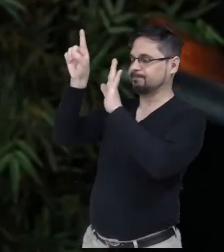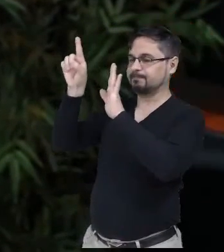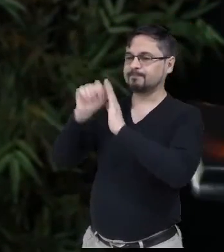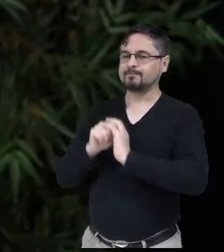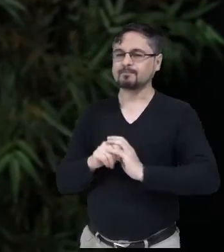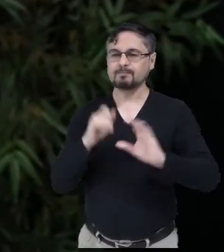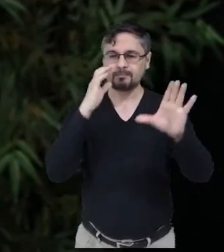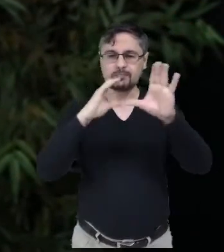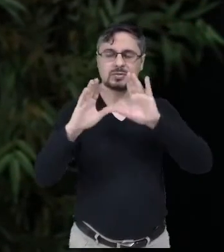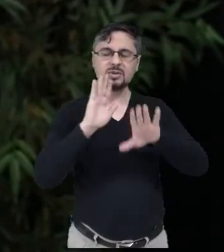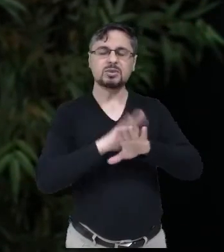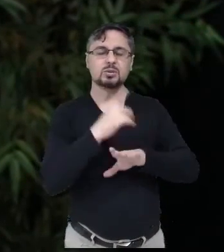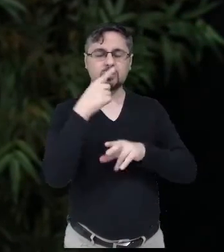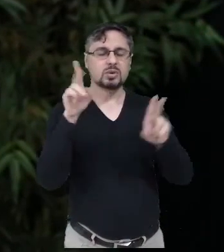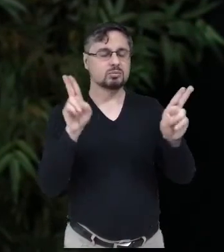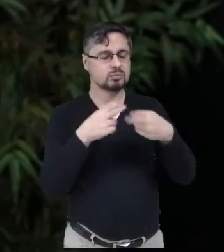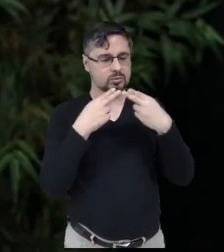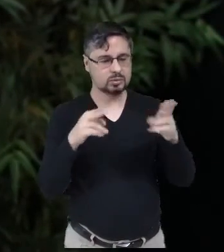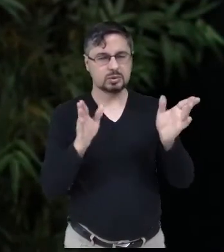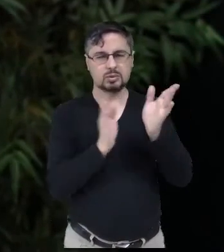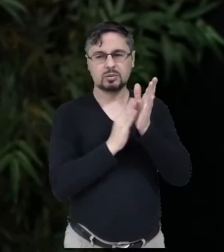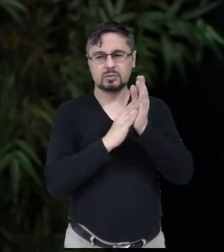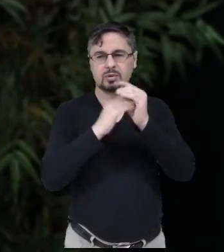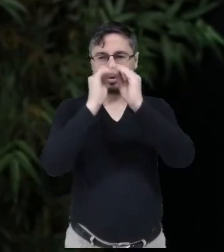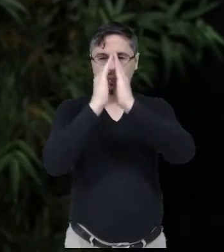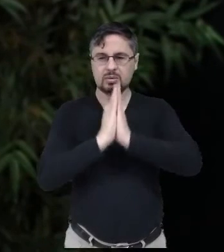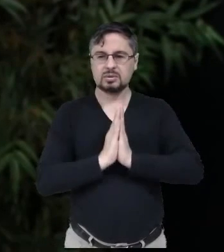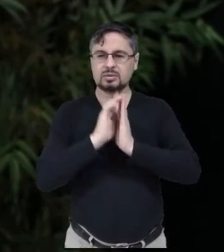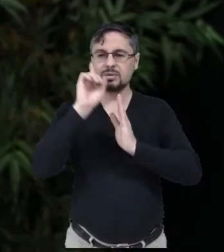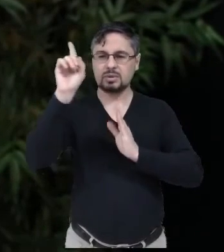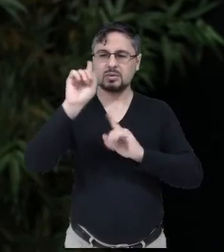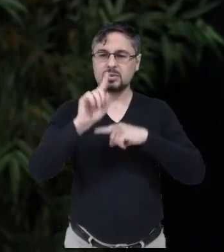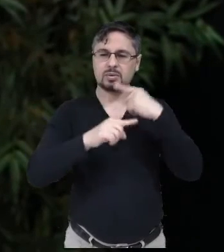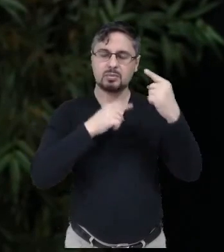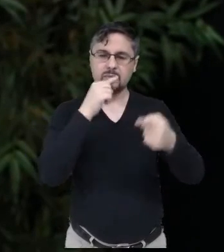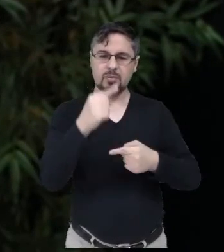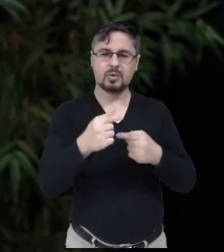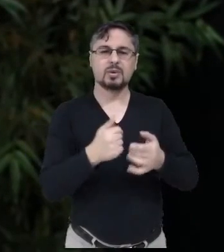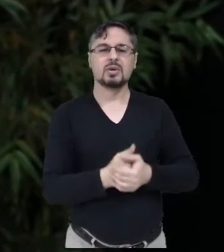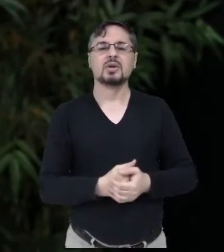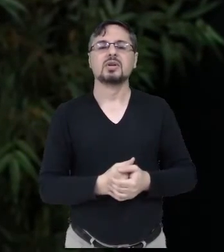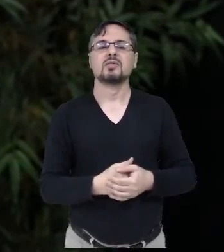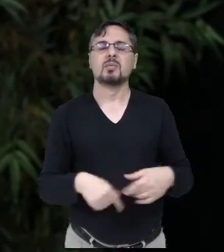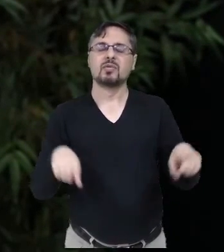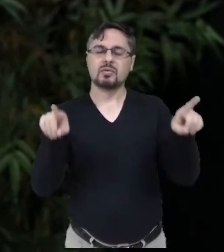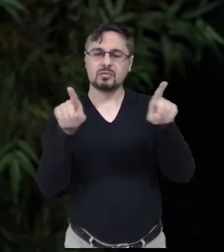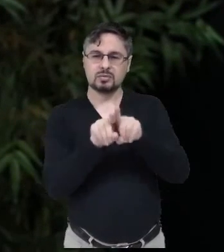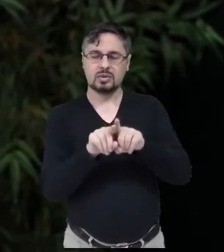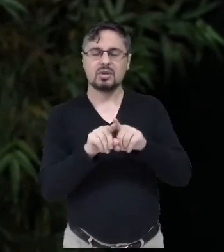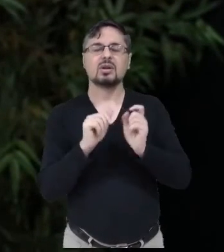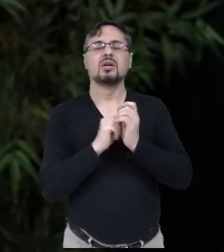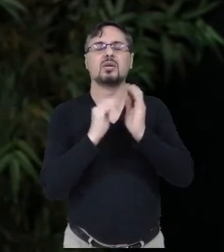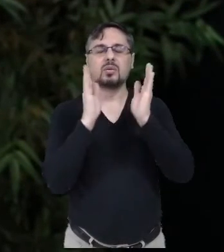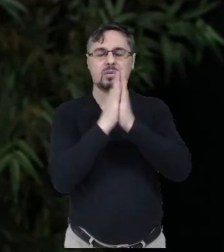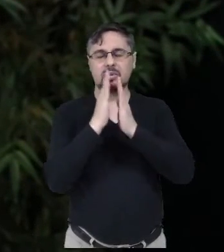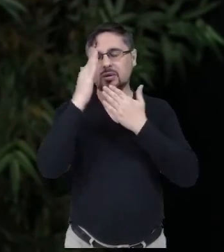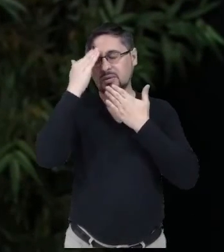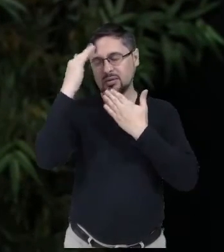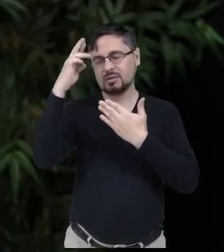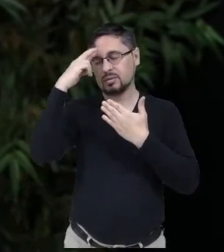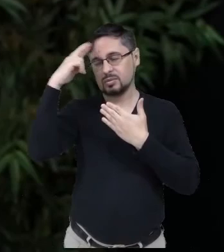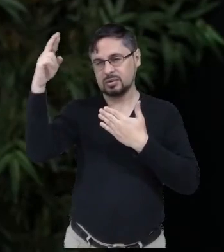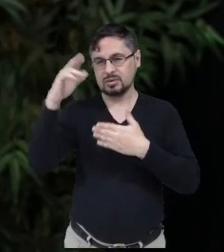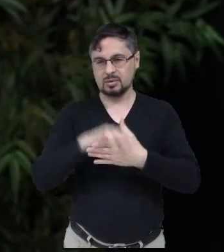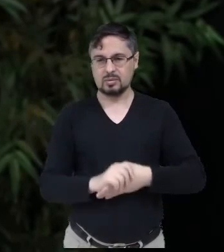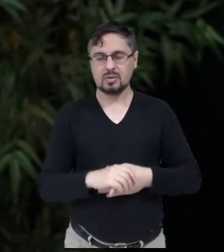ainda mais uma canção de louvor e adoração ao nosso Deus e em seguida nós vamos regressar orando, agradecendo ao Senhor